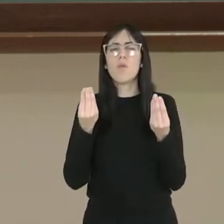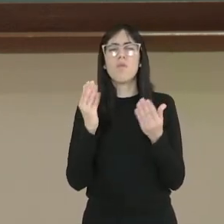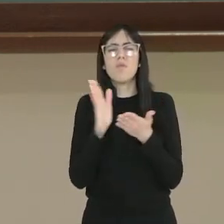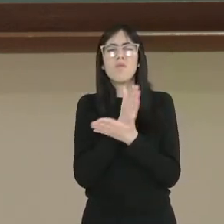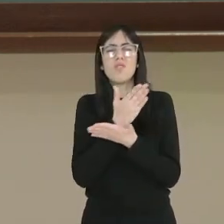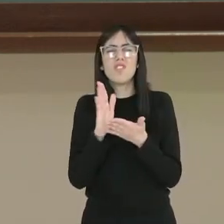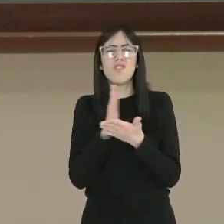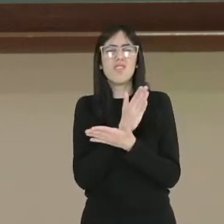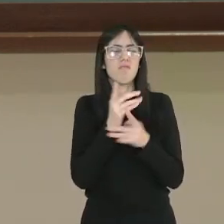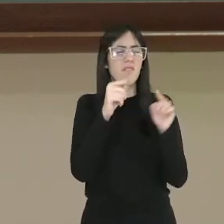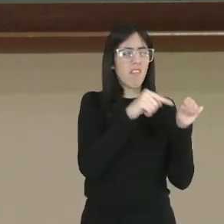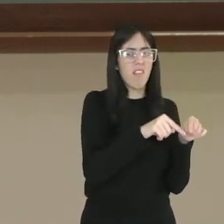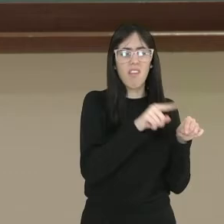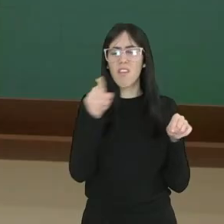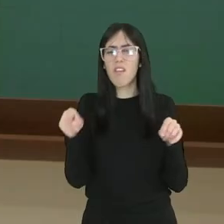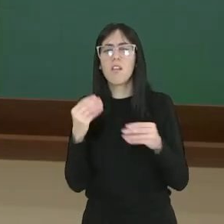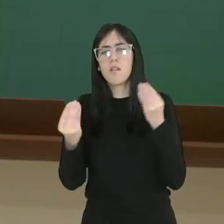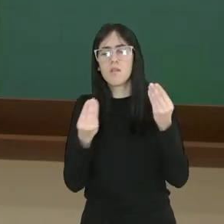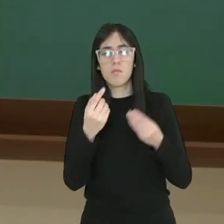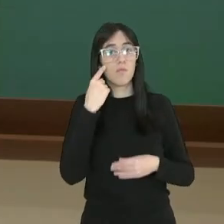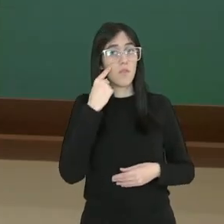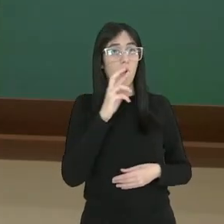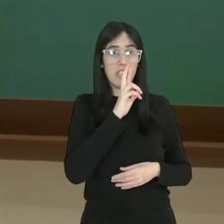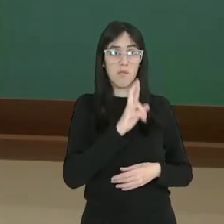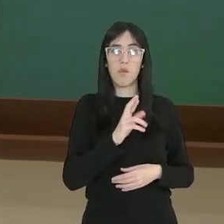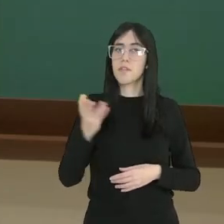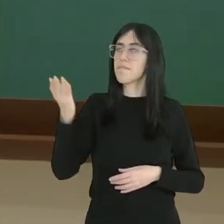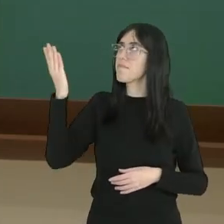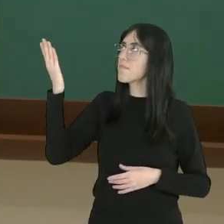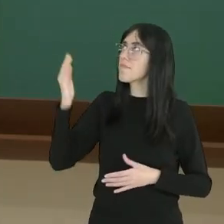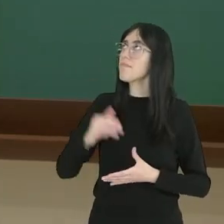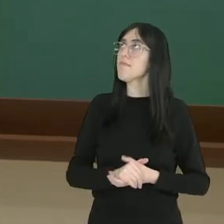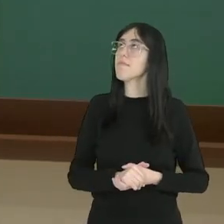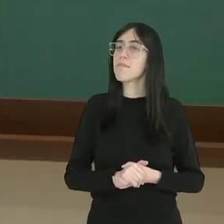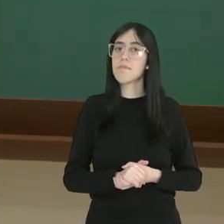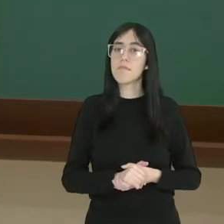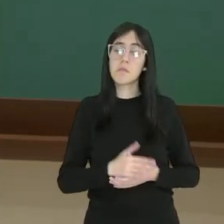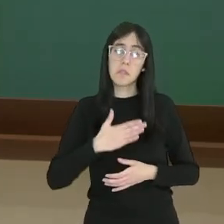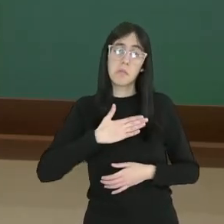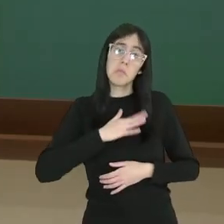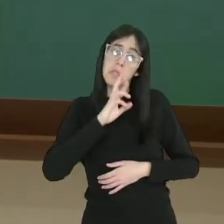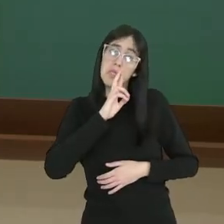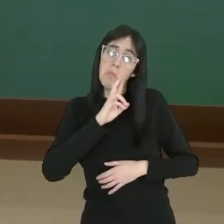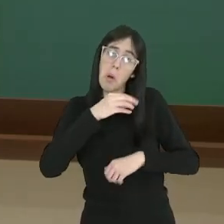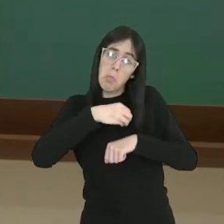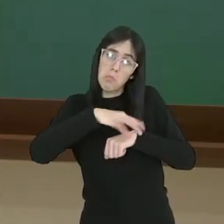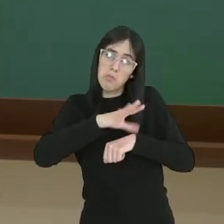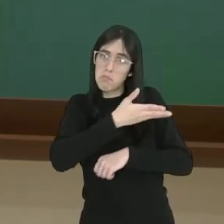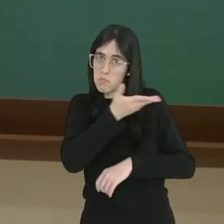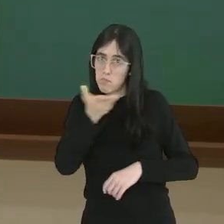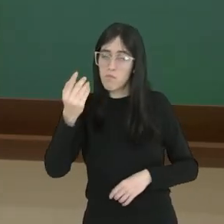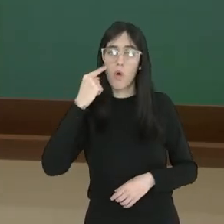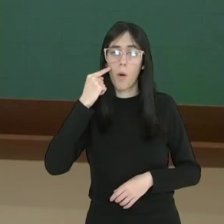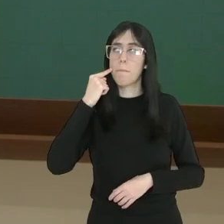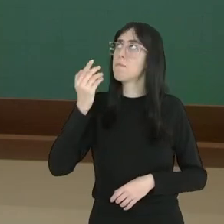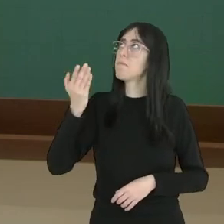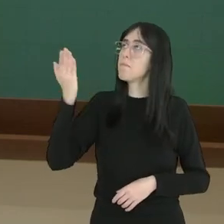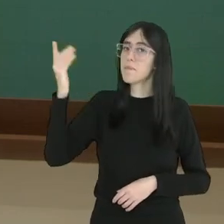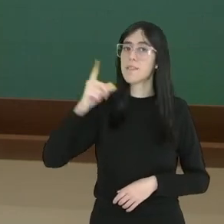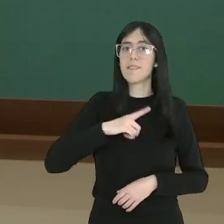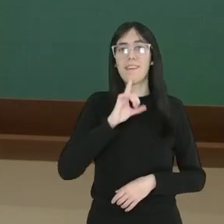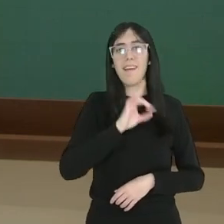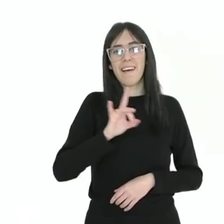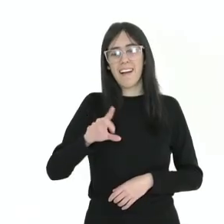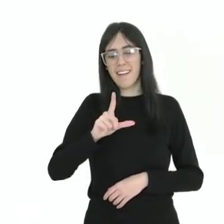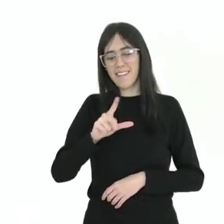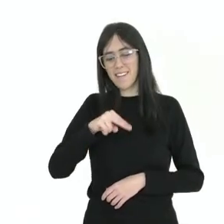no beisebol? Vem comigo, me acompanha com a resposta então. Eu tenho uma sugestão de resposta para vocês. Cada inning é dividido entre